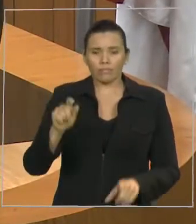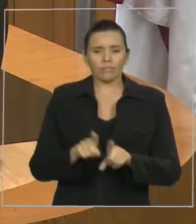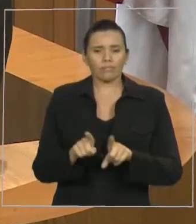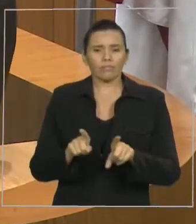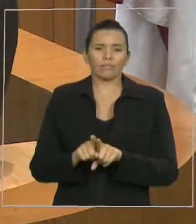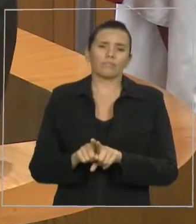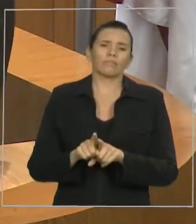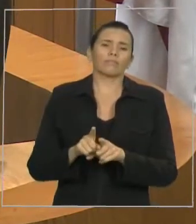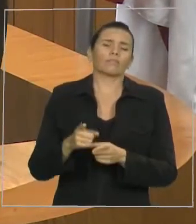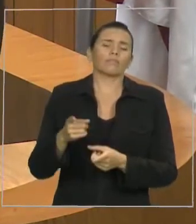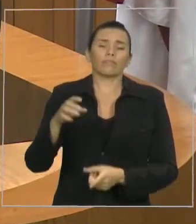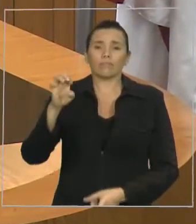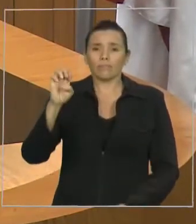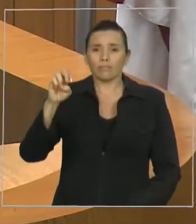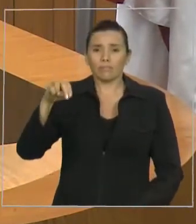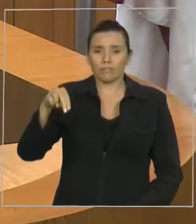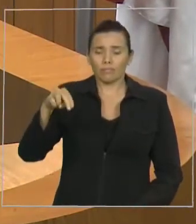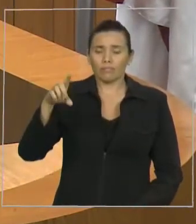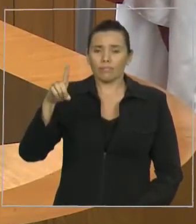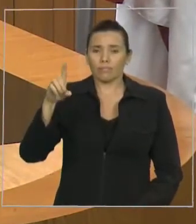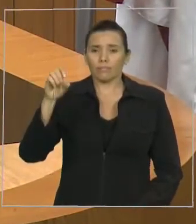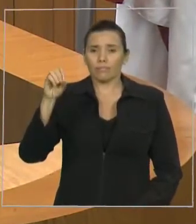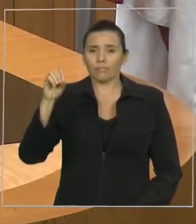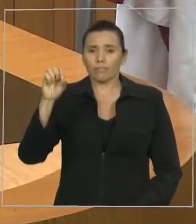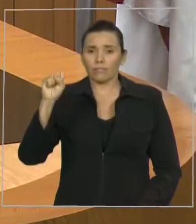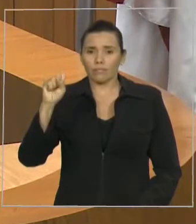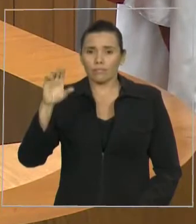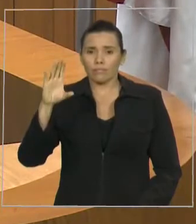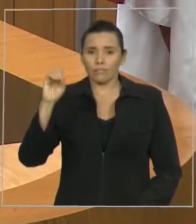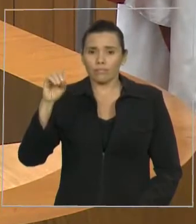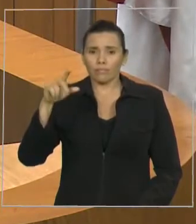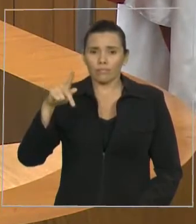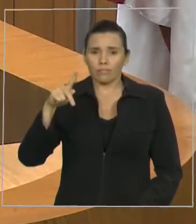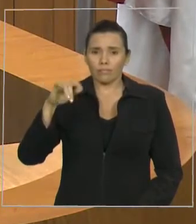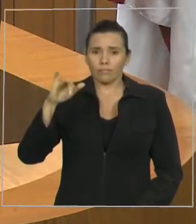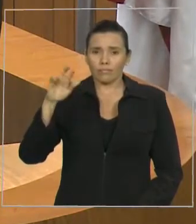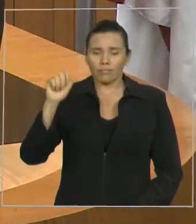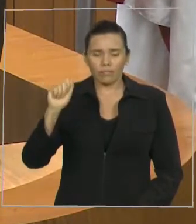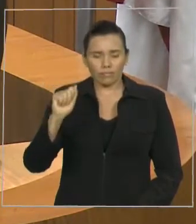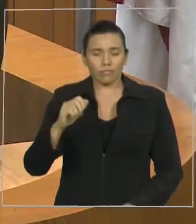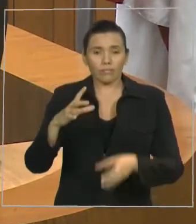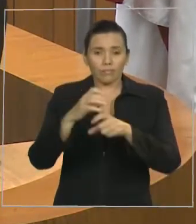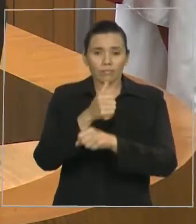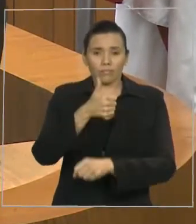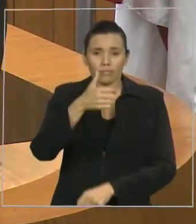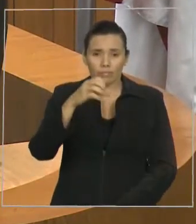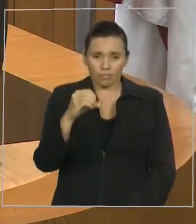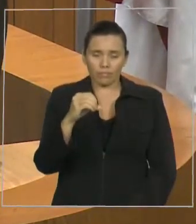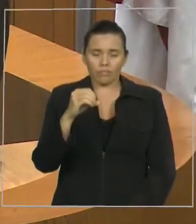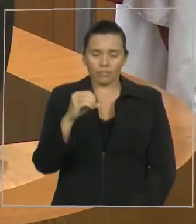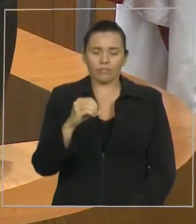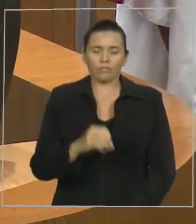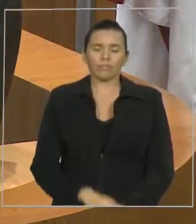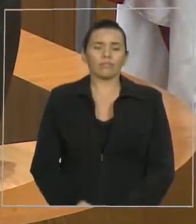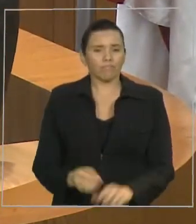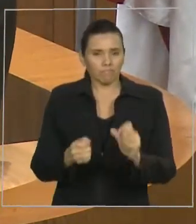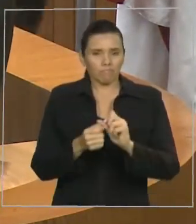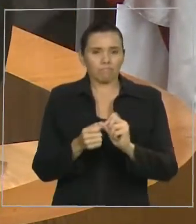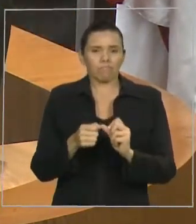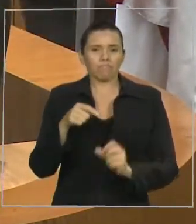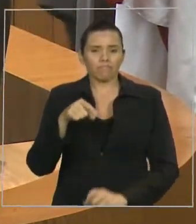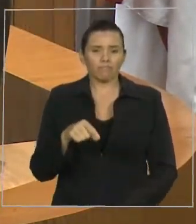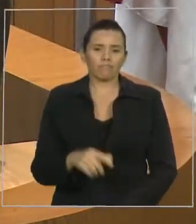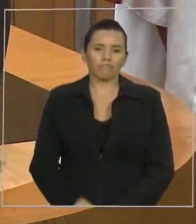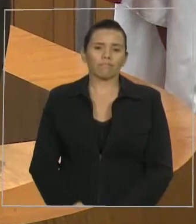que também é uma grande necessidade da nossa região, e com muita alegria, muita satisfação, foi realizada a